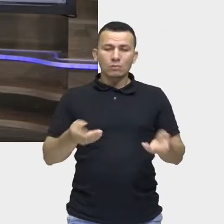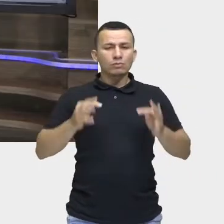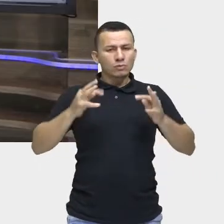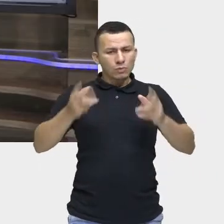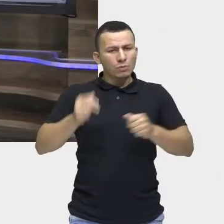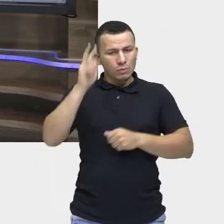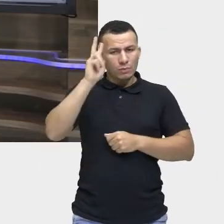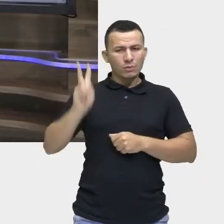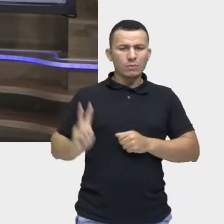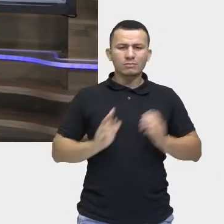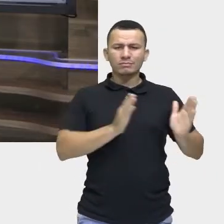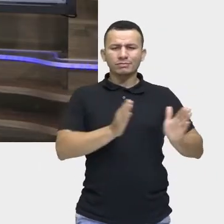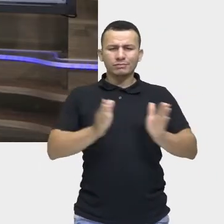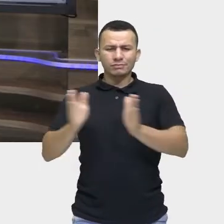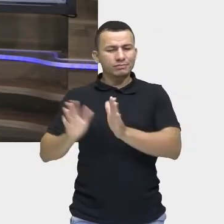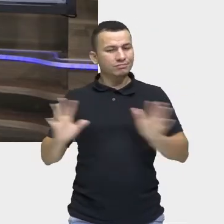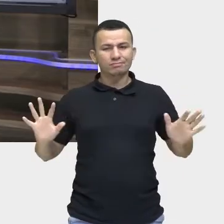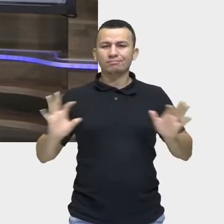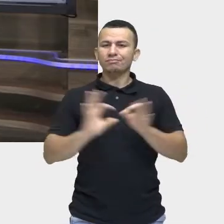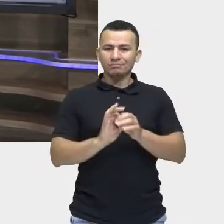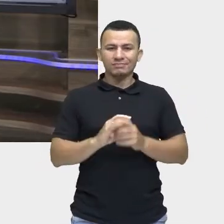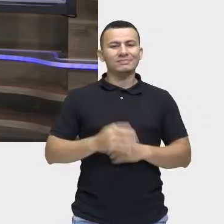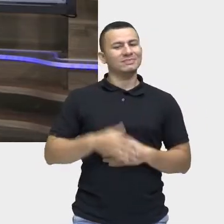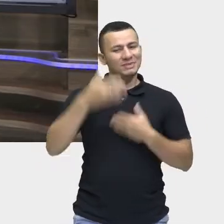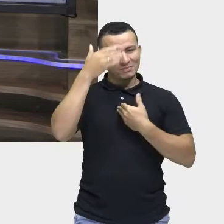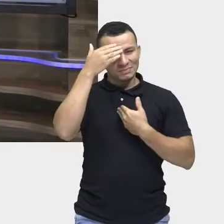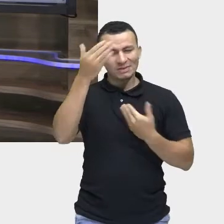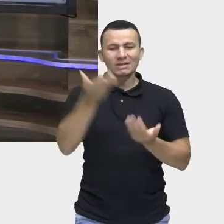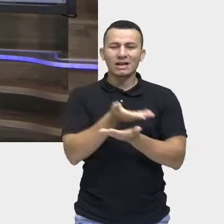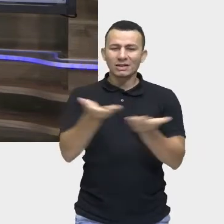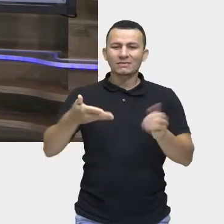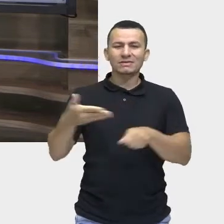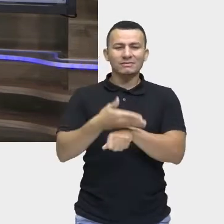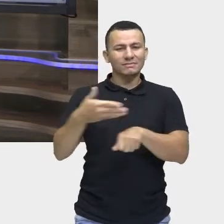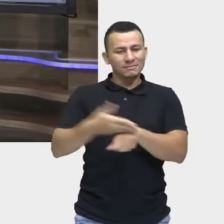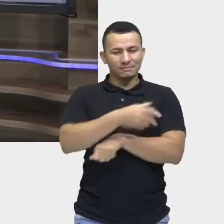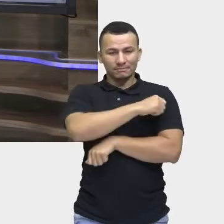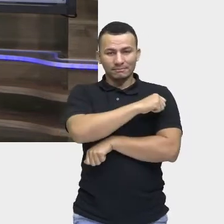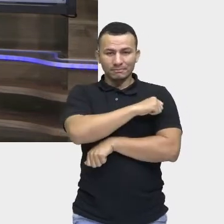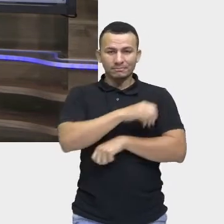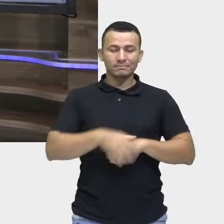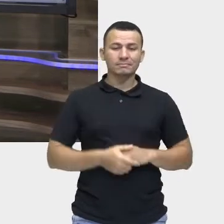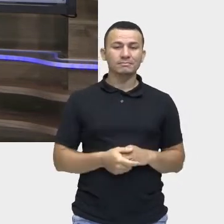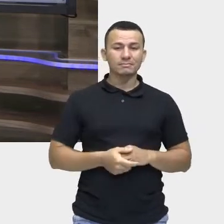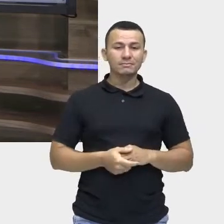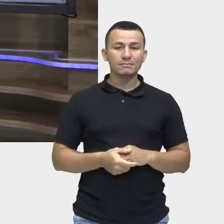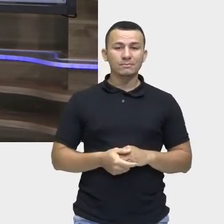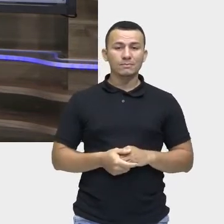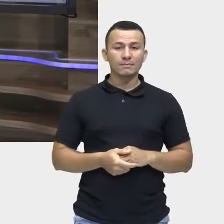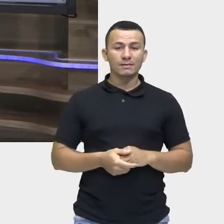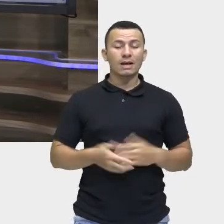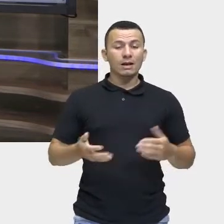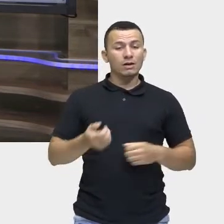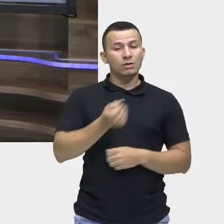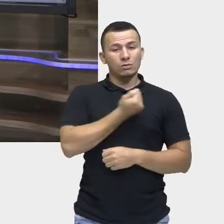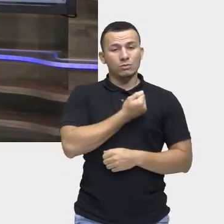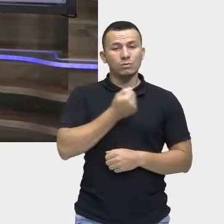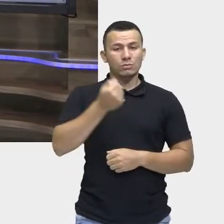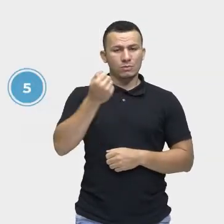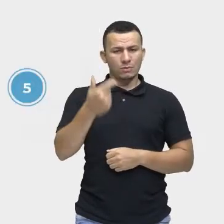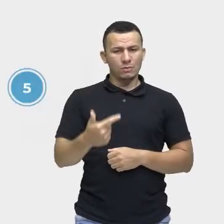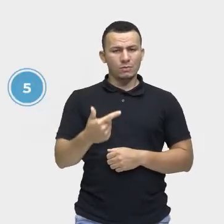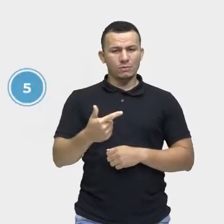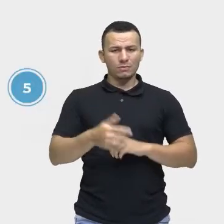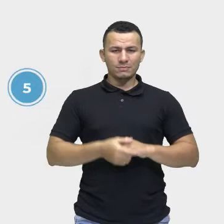tem todos esses elementos. Obrigada, então, pela participação. E agora nós vamos para a nossa segunda